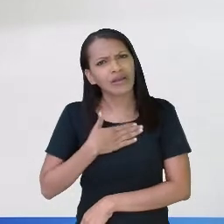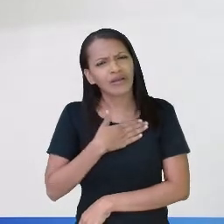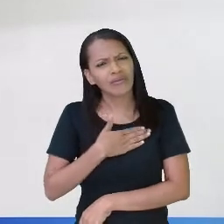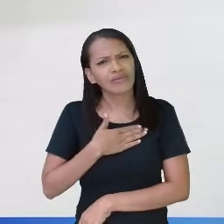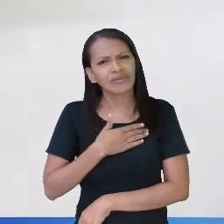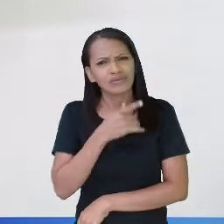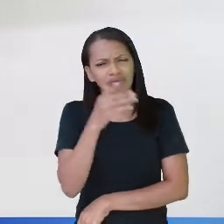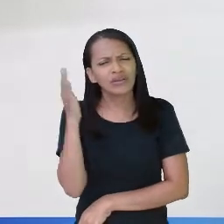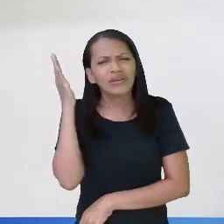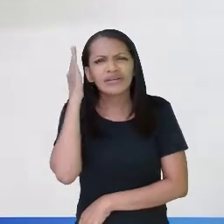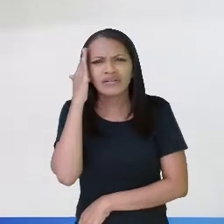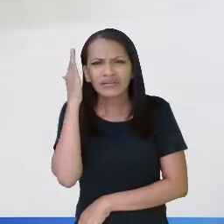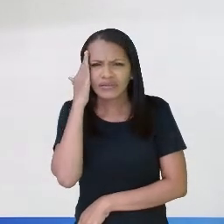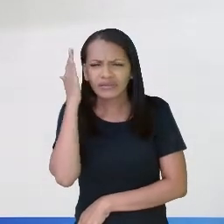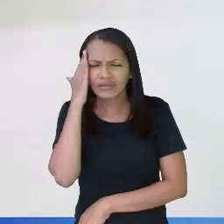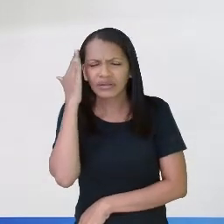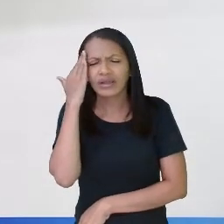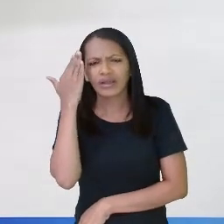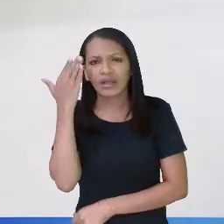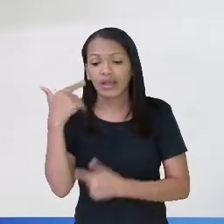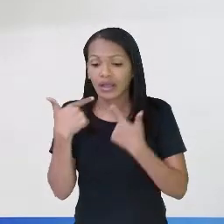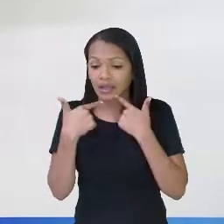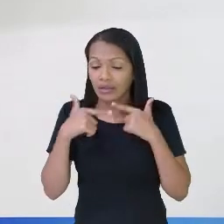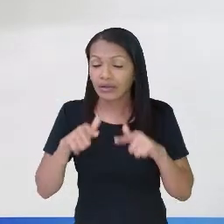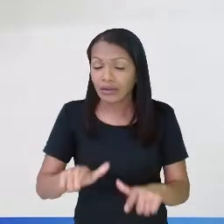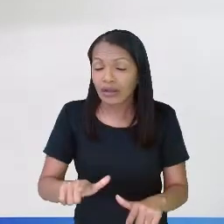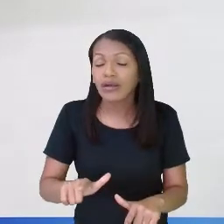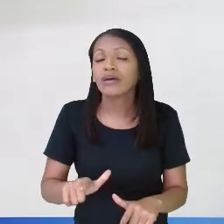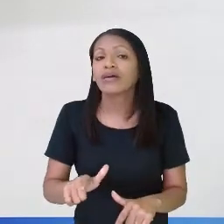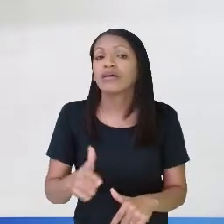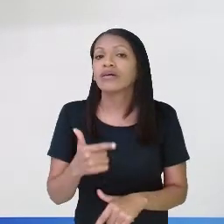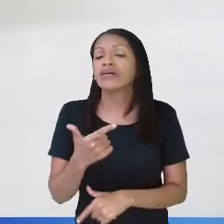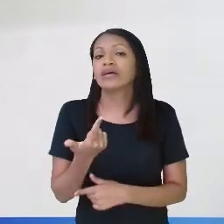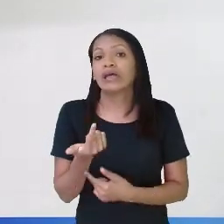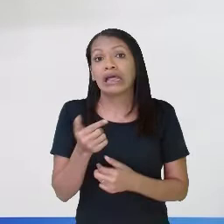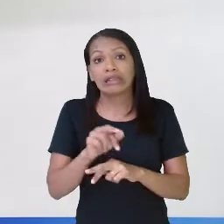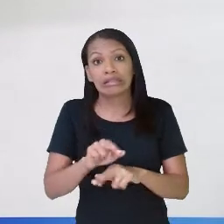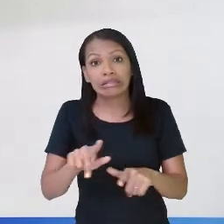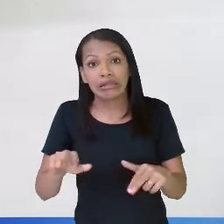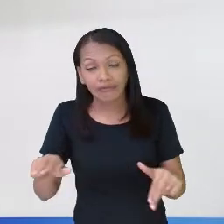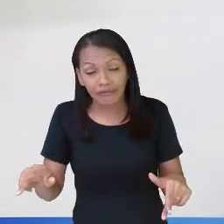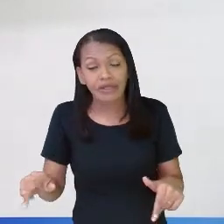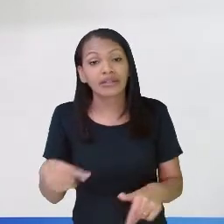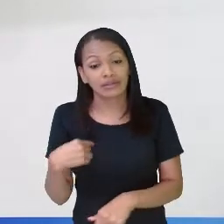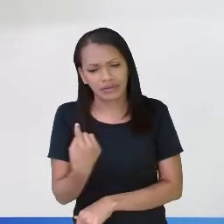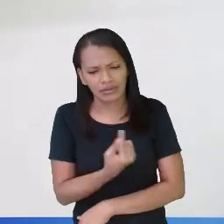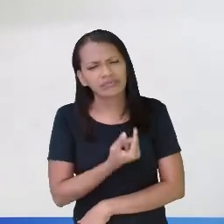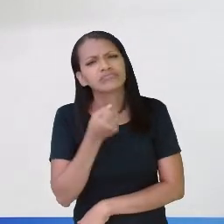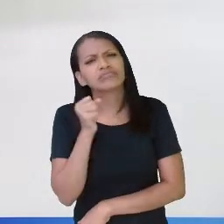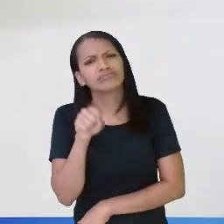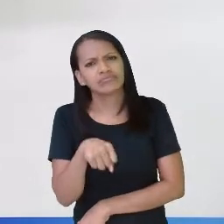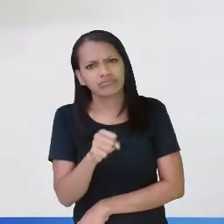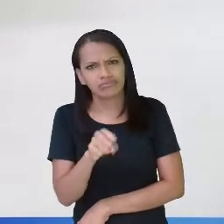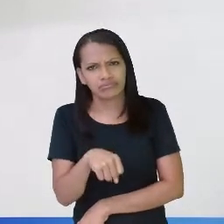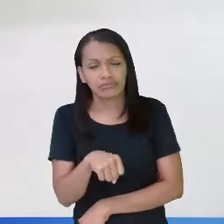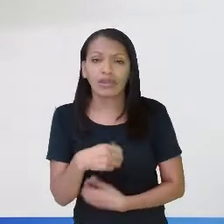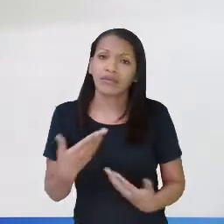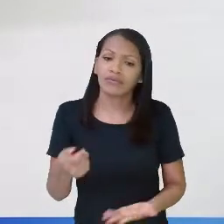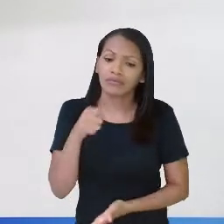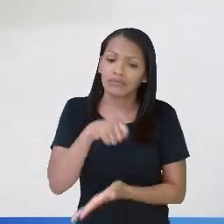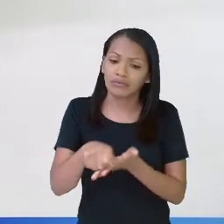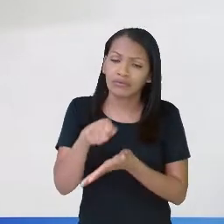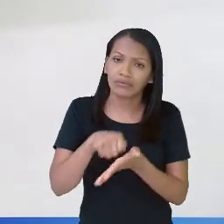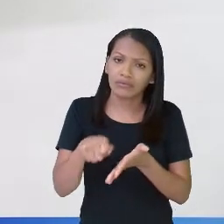diferente da nossa? Sim. Por quê? Porque a vivência é diferenciada. Então, quando você vai escrever